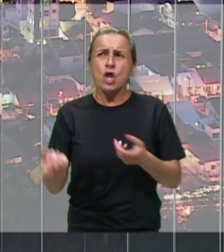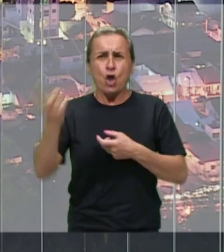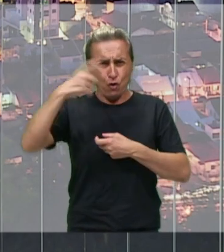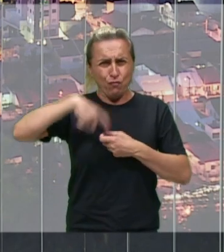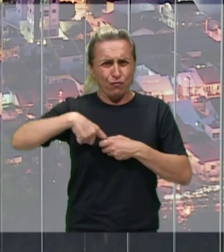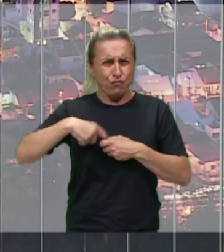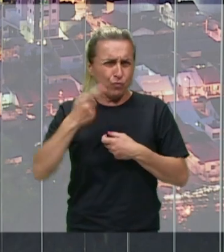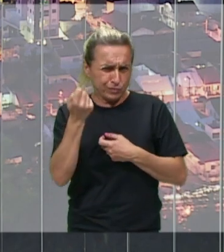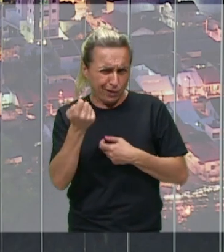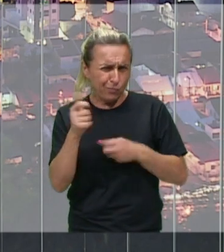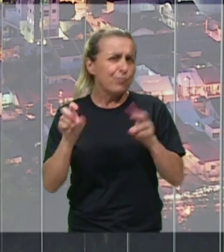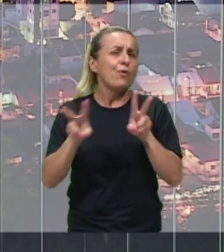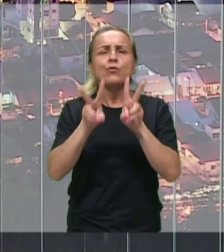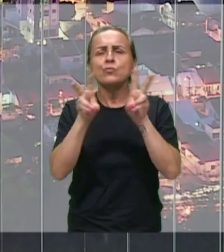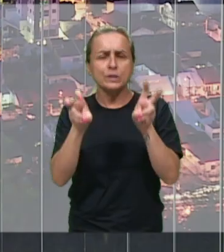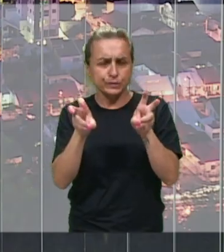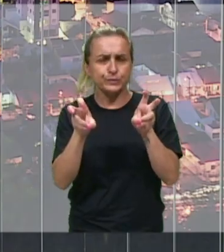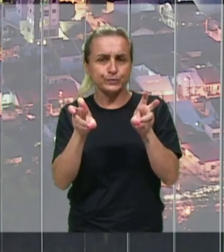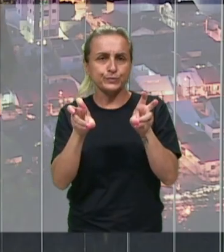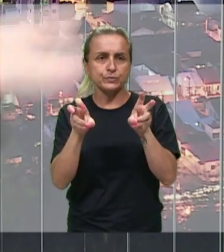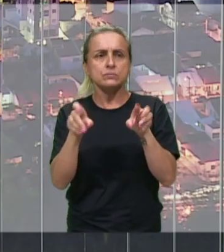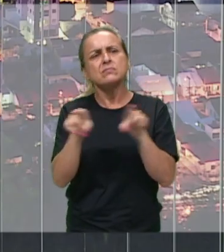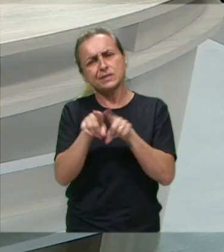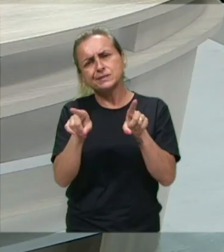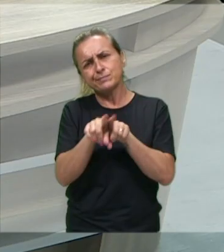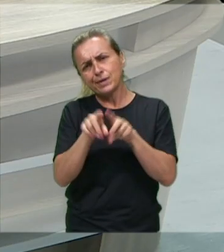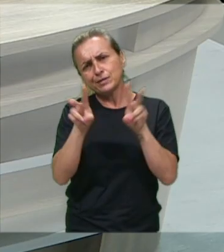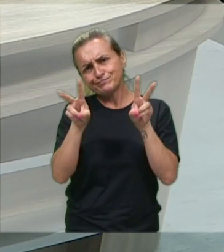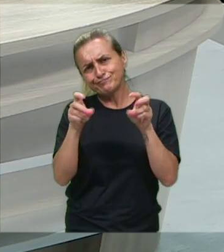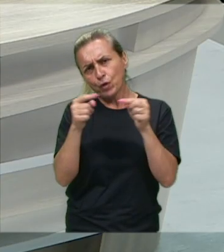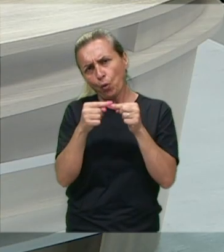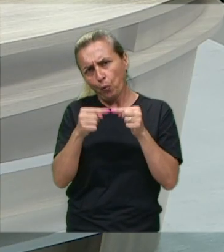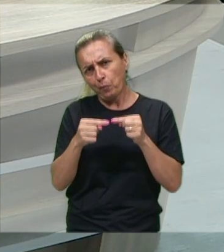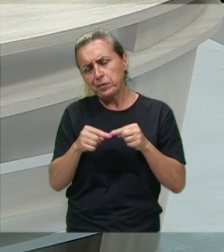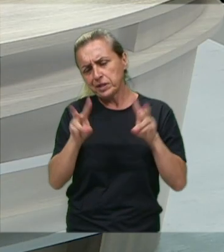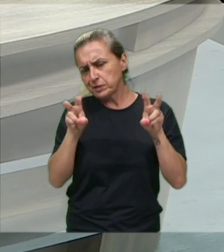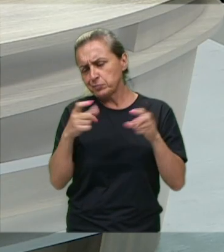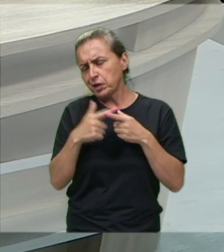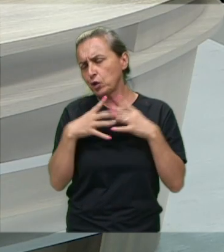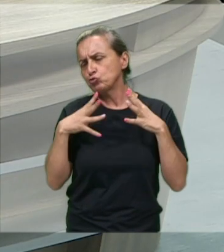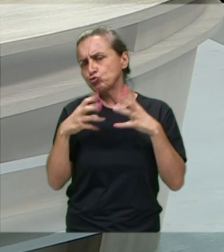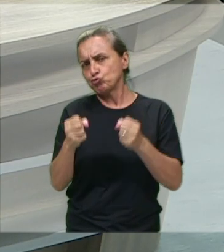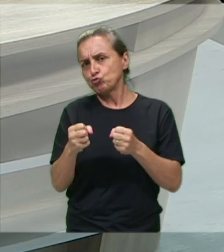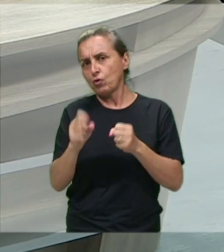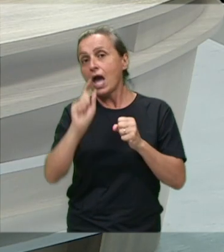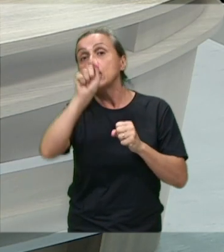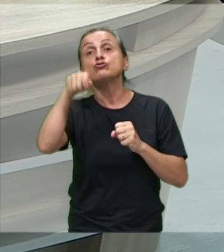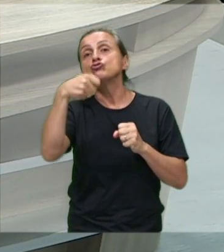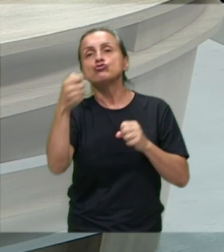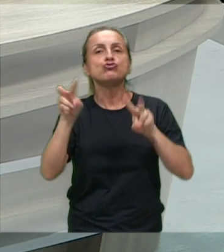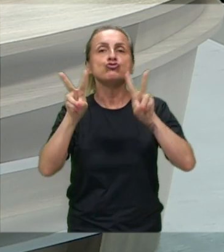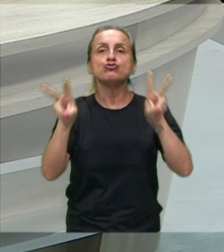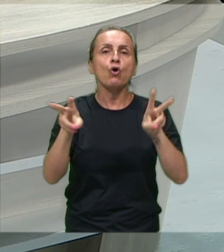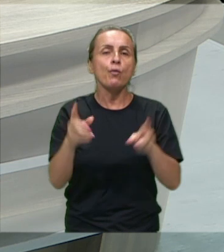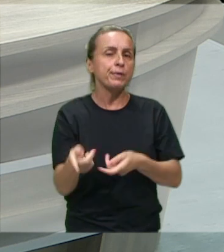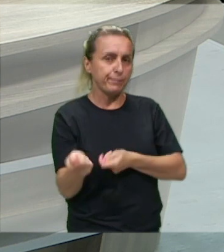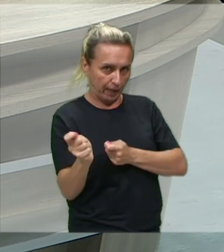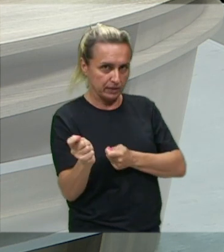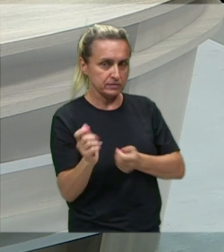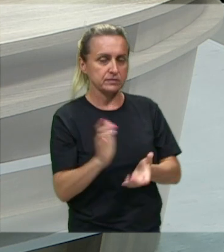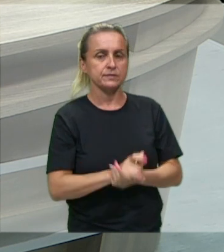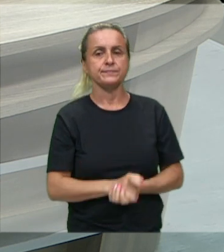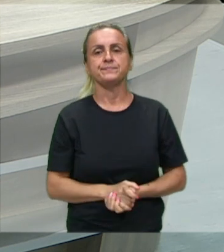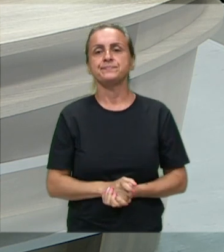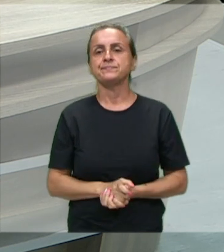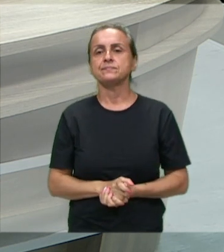assunto são vários, mas ao mesmo tempo é um só. A gente entende, a gente não sabe. Comer uma peixe, como diz um amigo